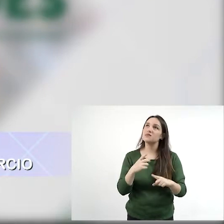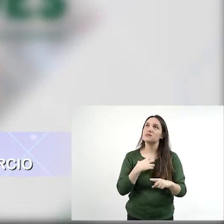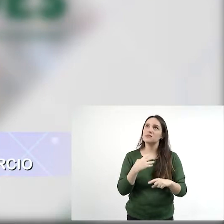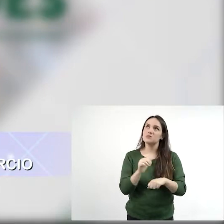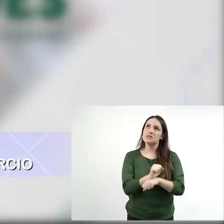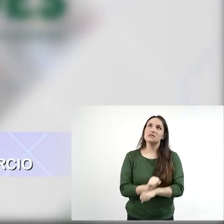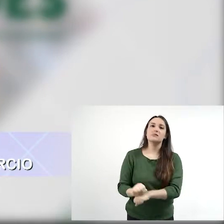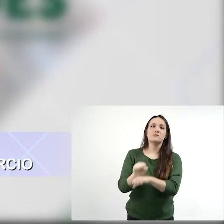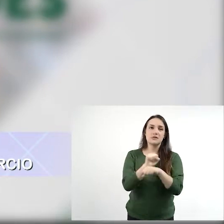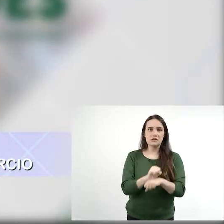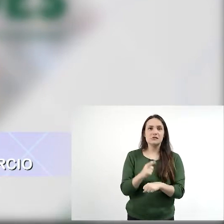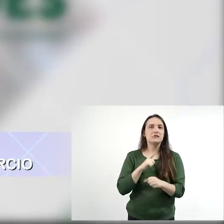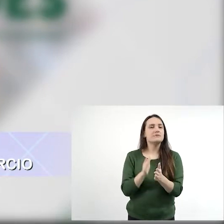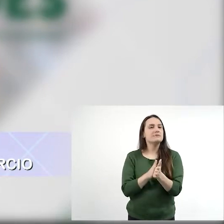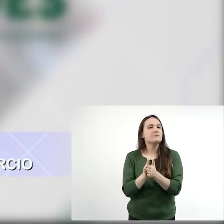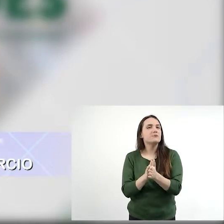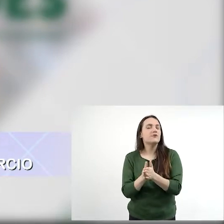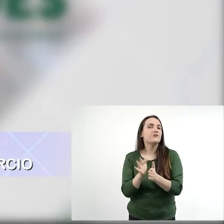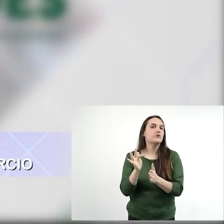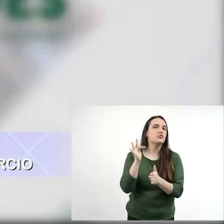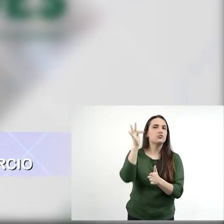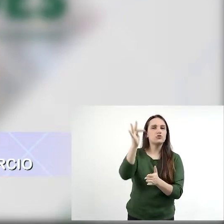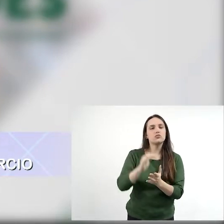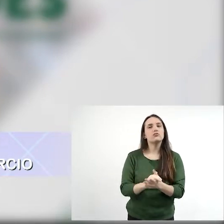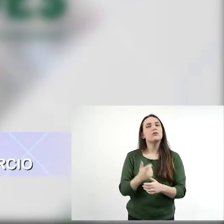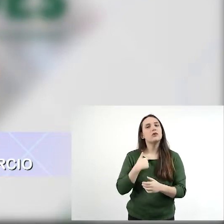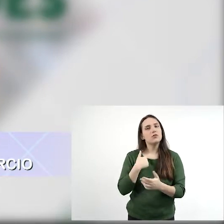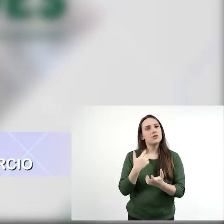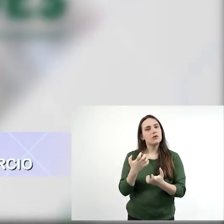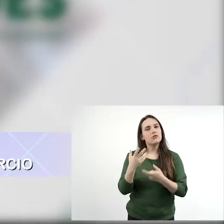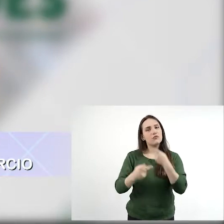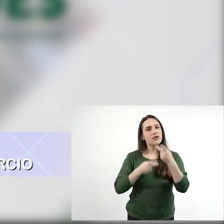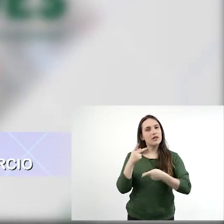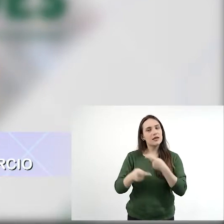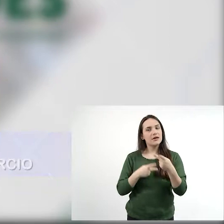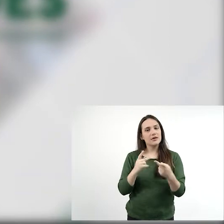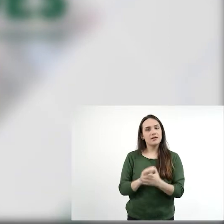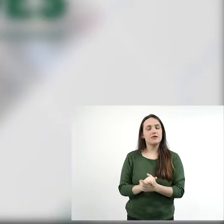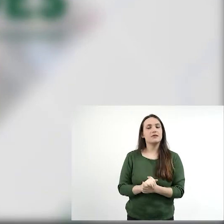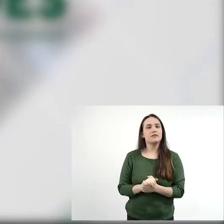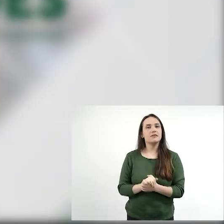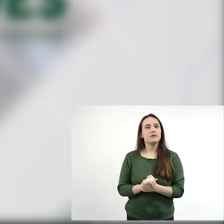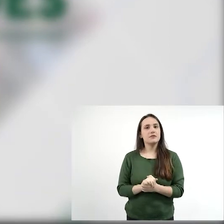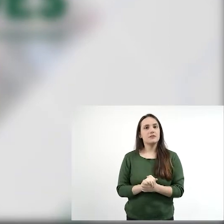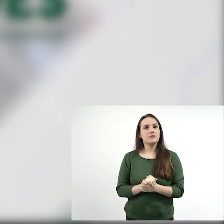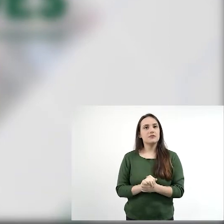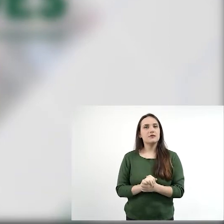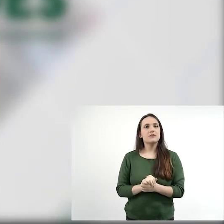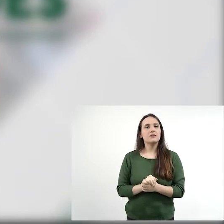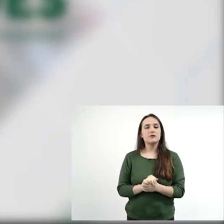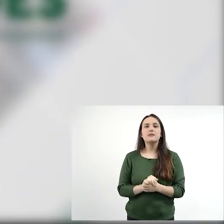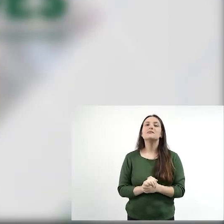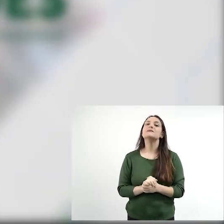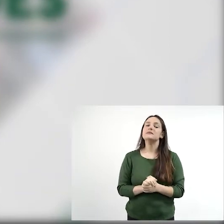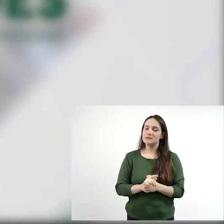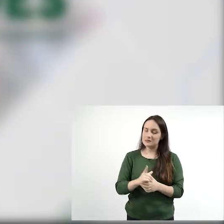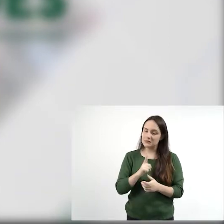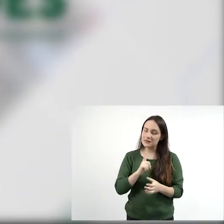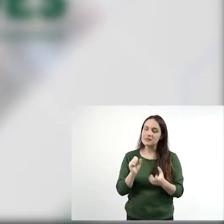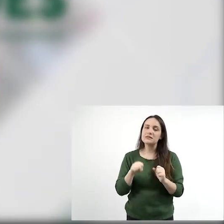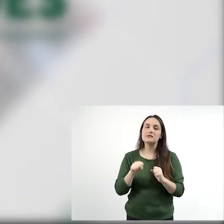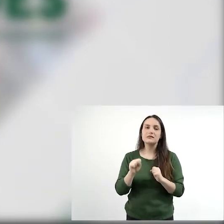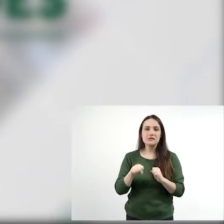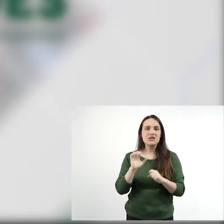Tem expectativas. Eu começo dizendo que realmente são inegáveis esses impactos que nós tivemos